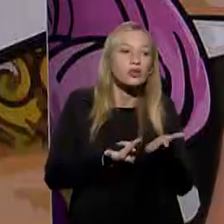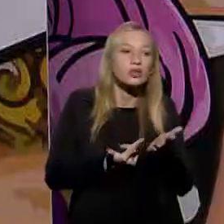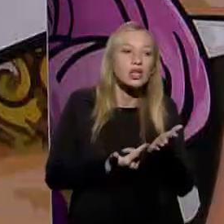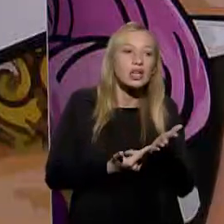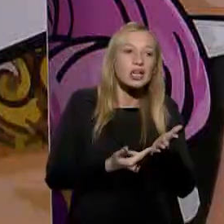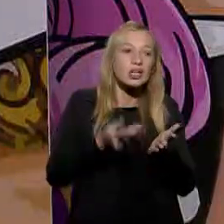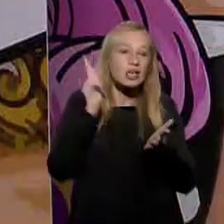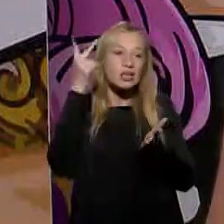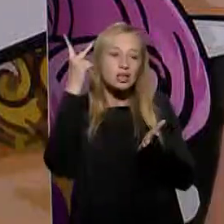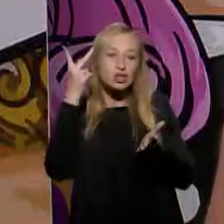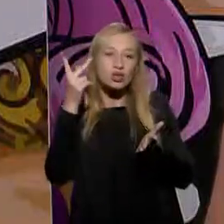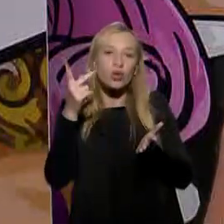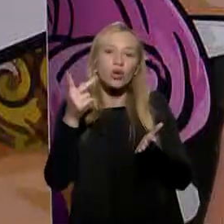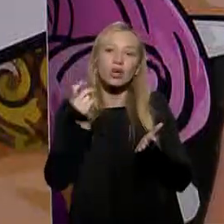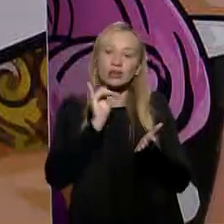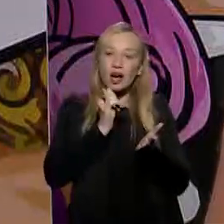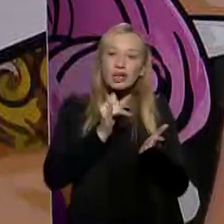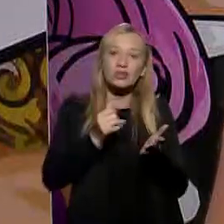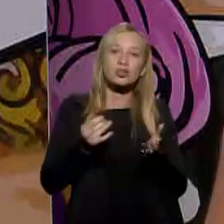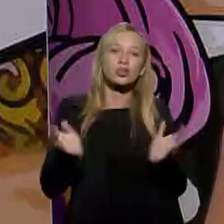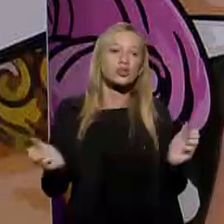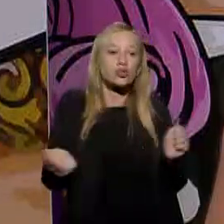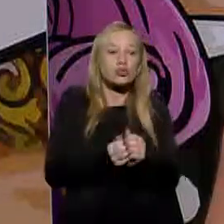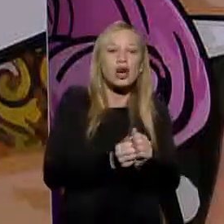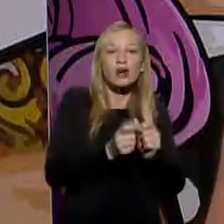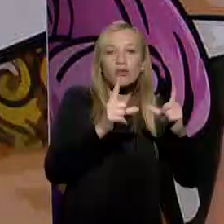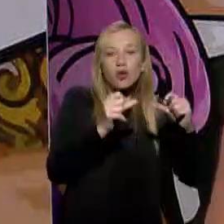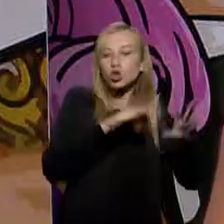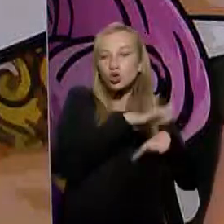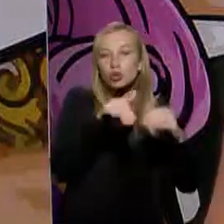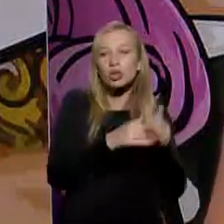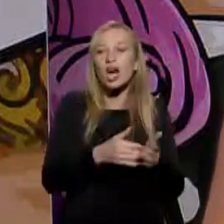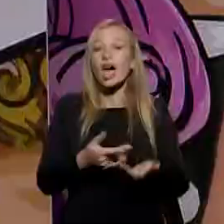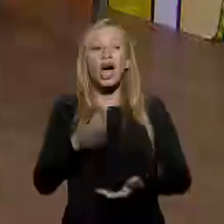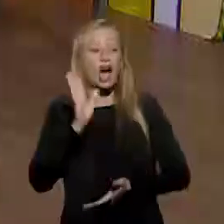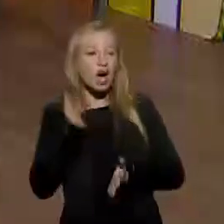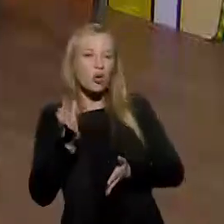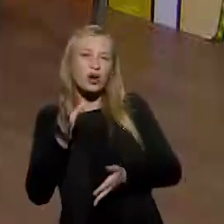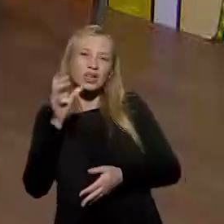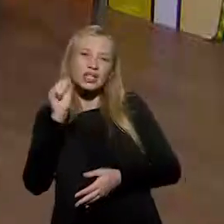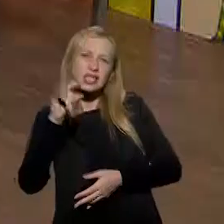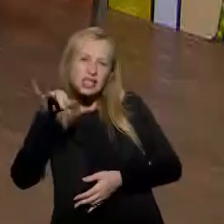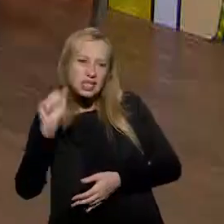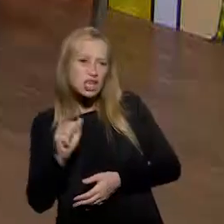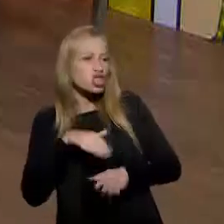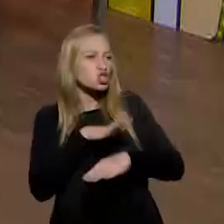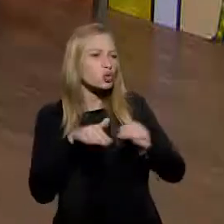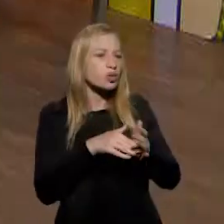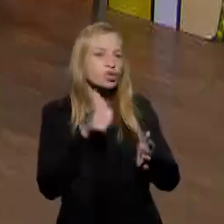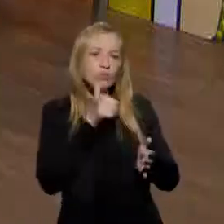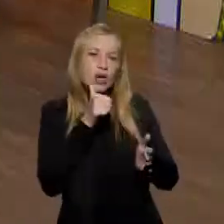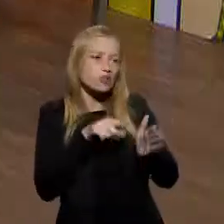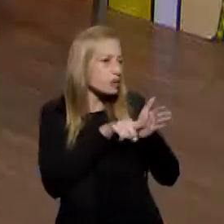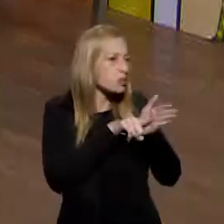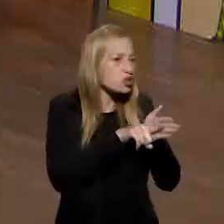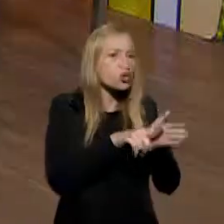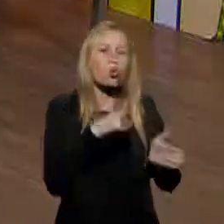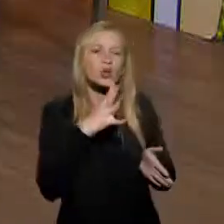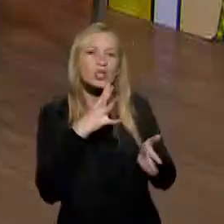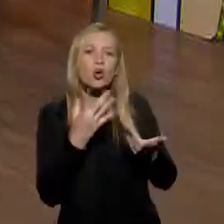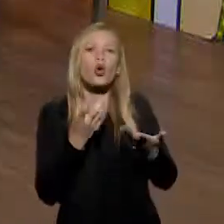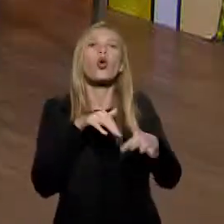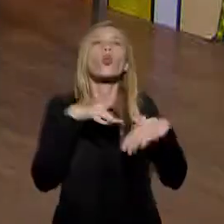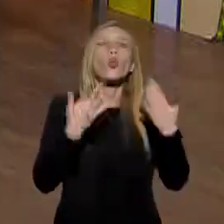acho que tem esse dado histórico também é importante reunir fotos de todas elas agora cissa de todas essas que você pesquisou que você